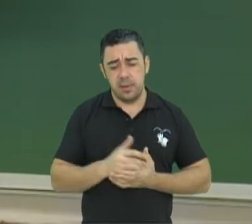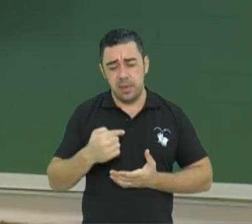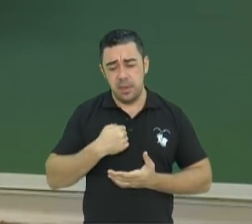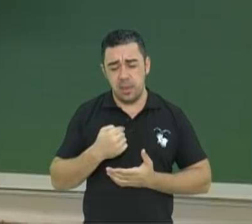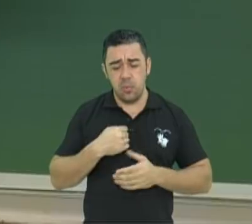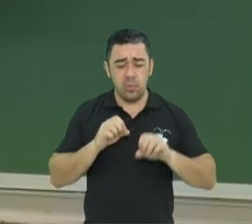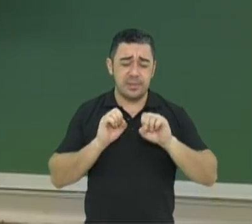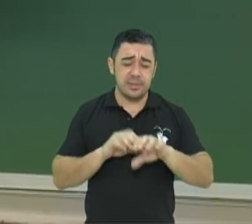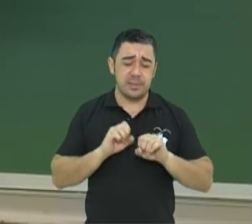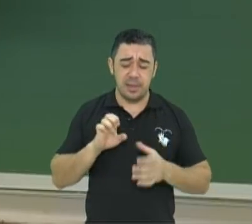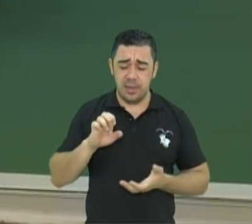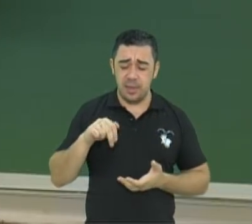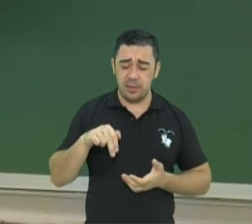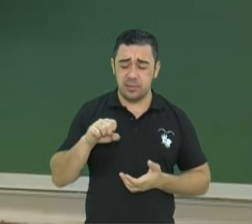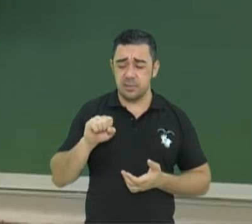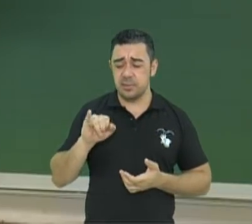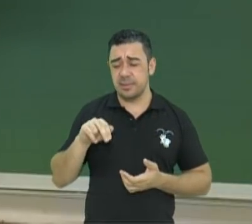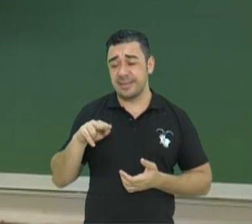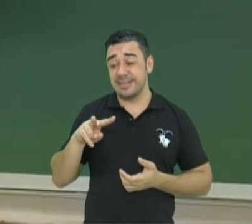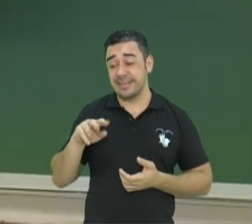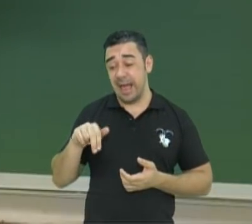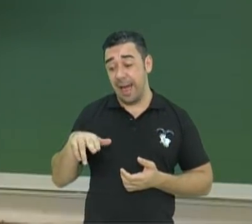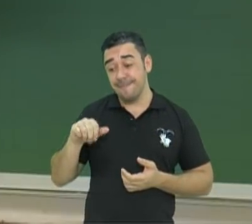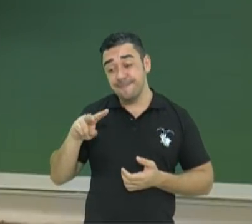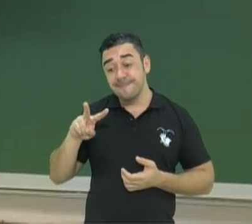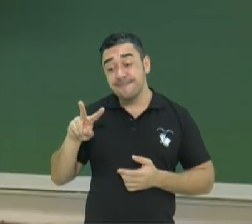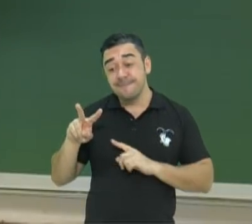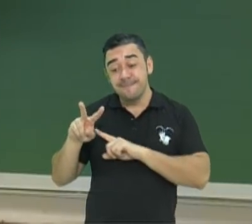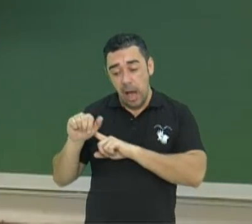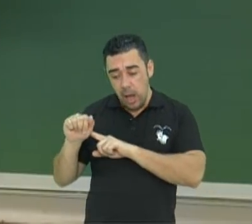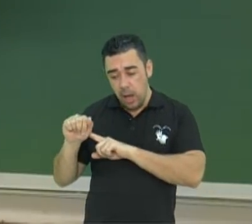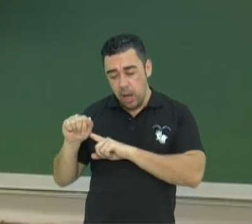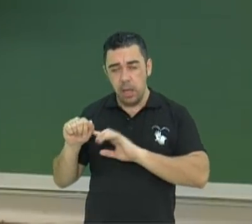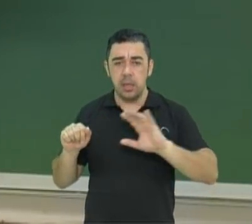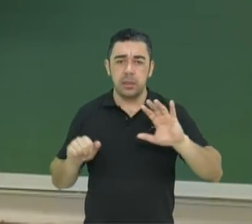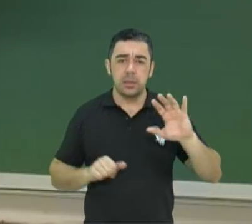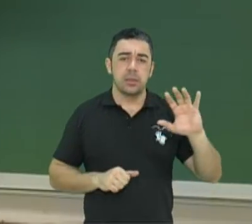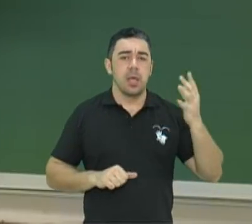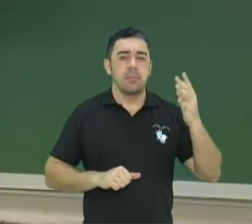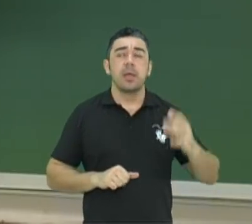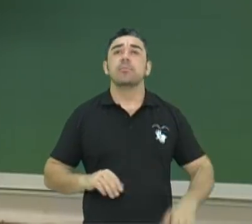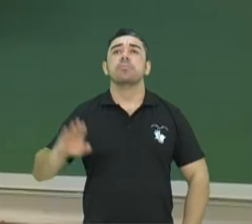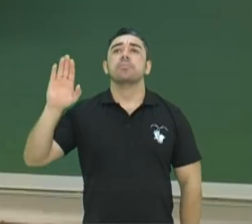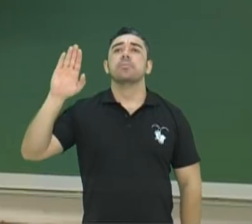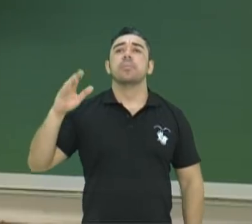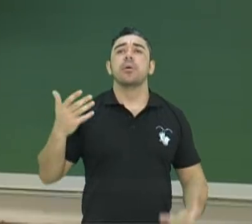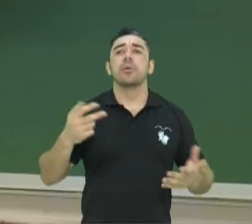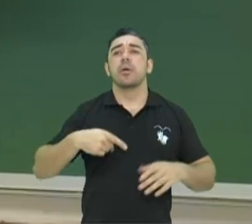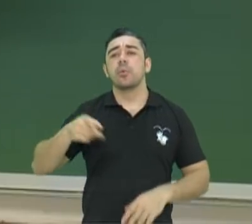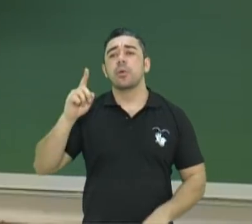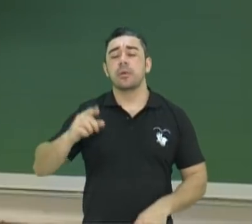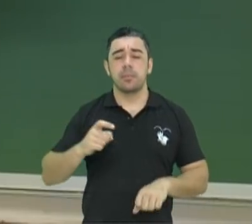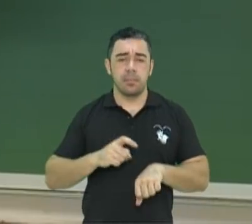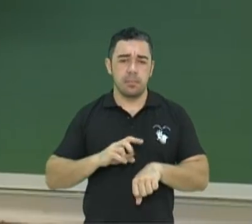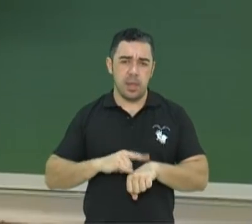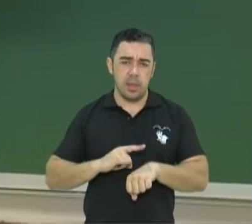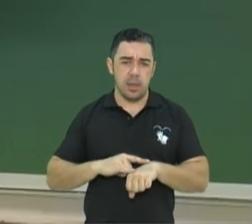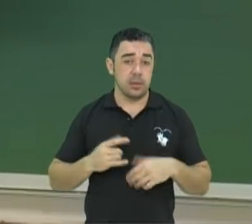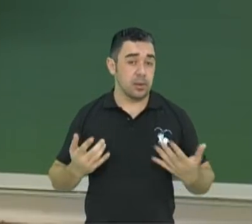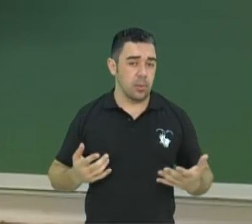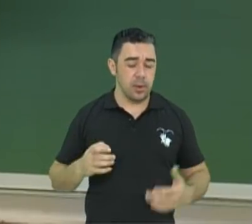eu ensinava, né? Eu ensinava quando, de repente, um aluno levantou a mão pedindo para ir ao banheiro. Então, o